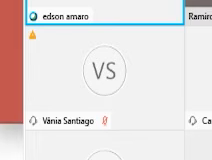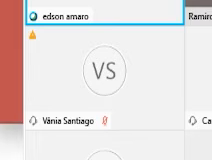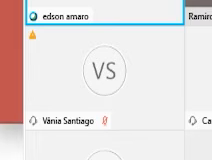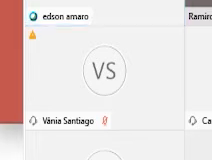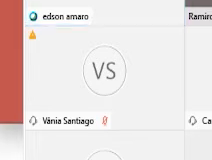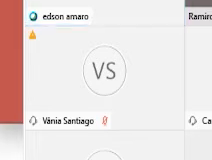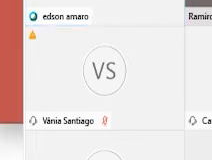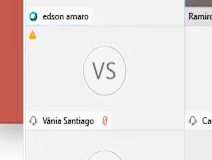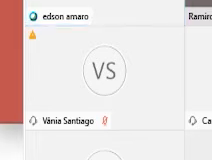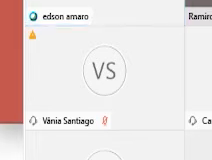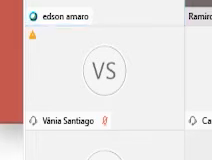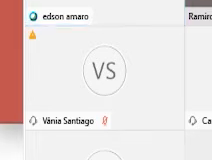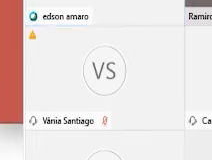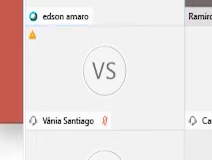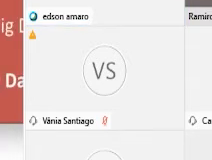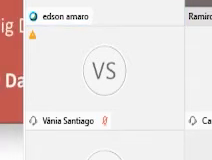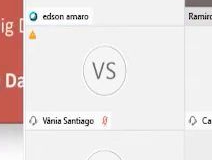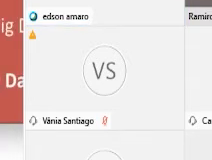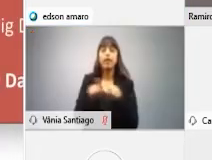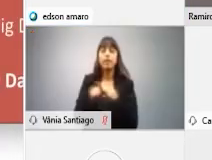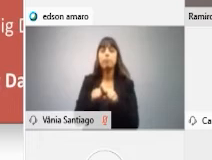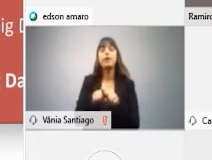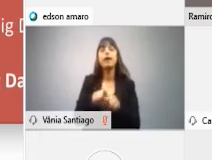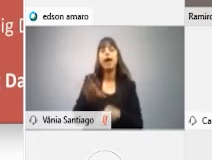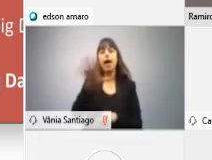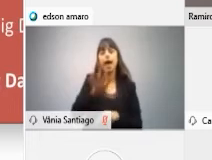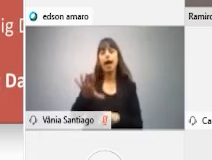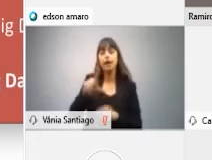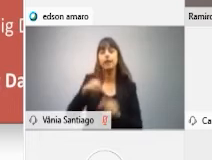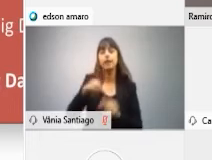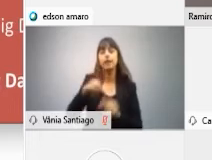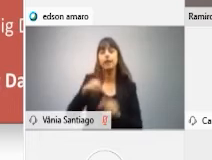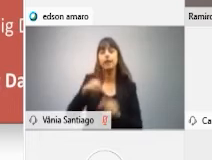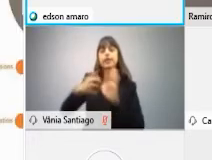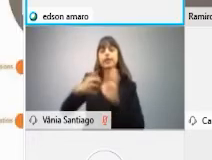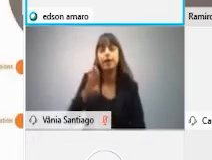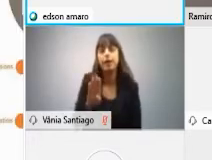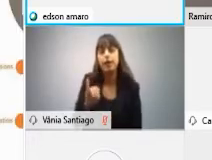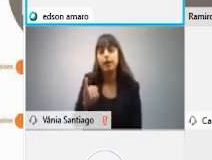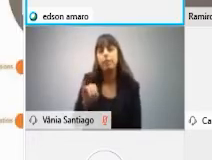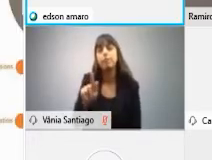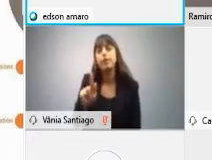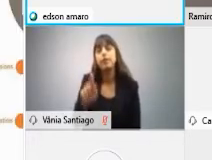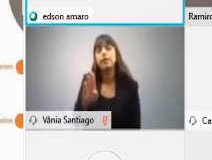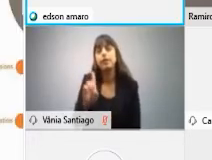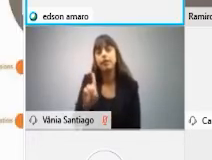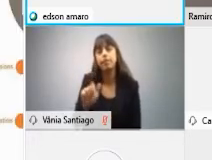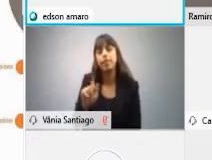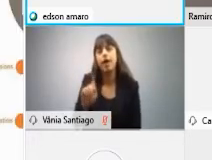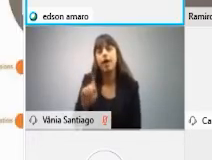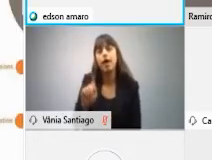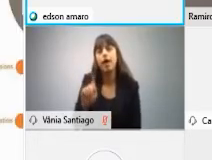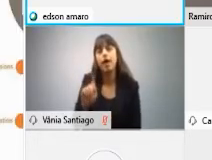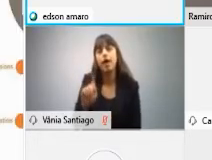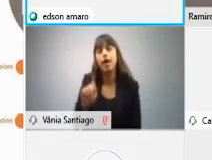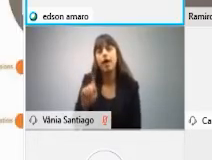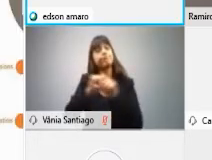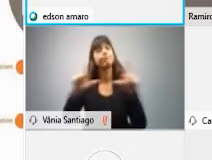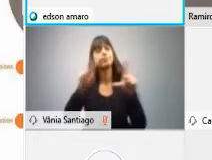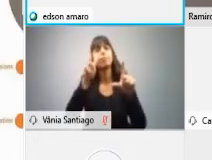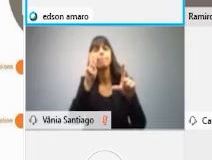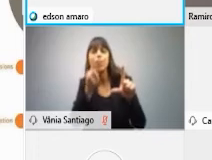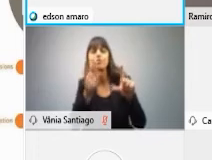Então, para a gente resumir essa parte de algoritmos e Big Data, eu acho que esse slide aqui é uma tentativa de deixar alguns